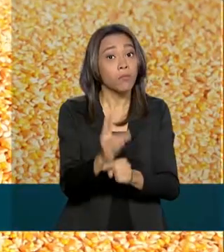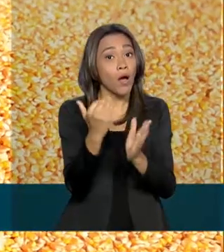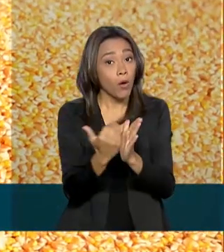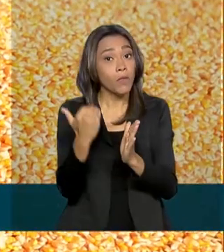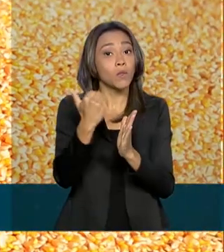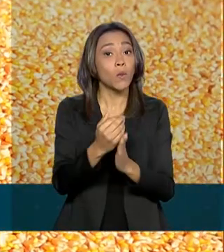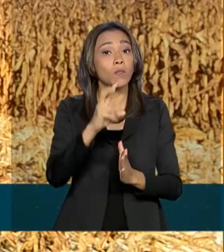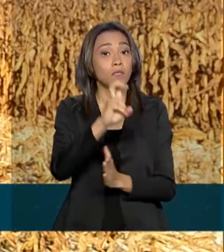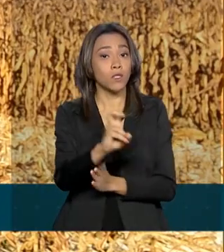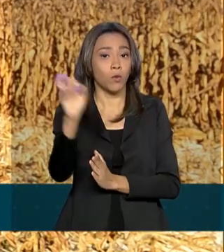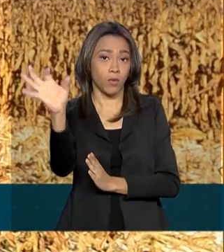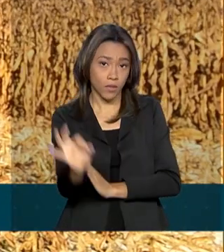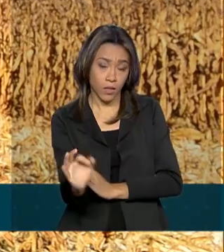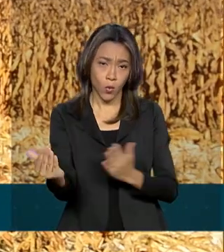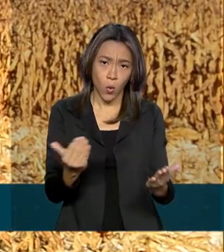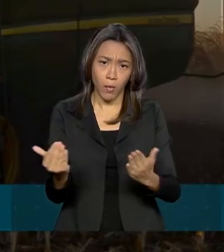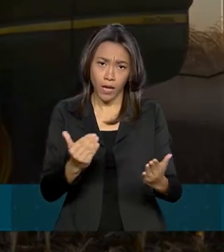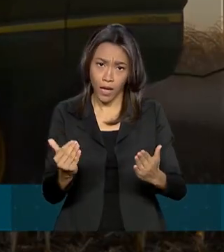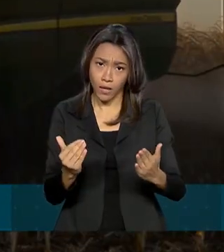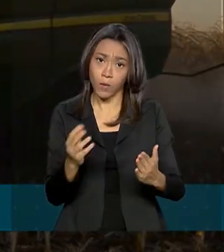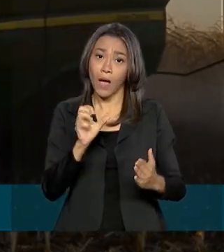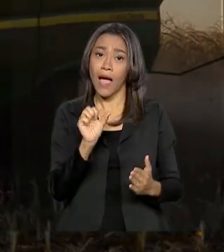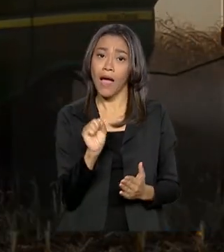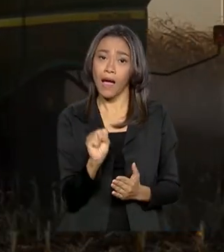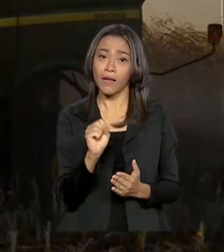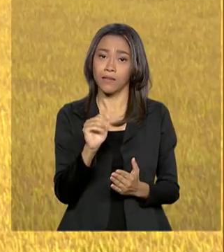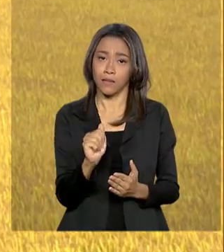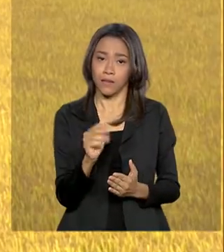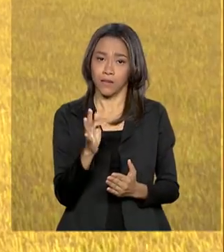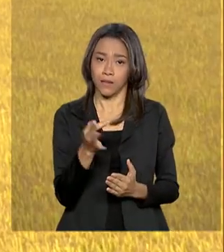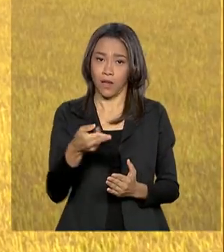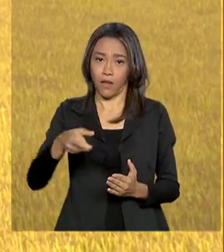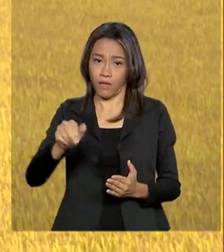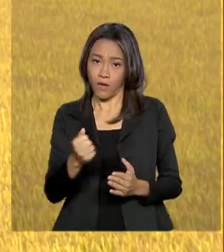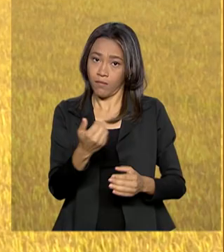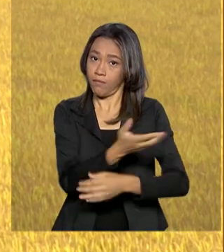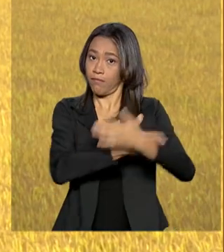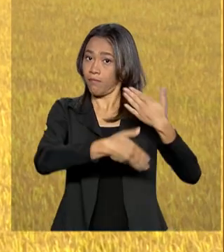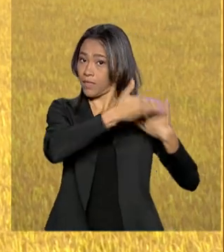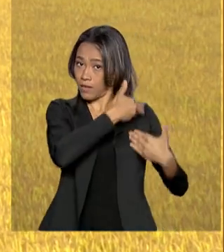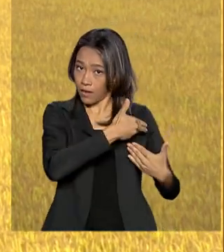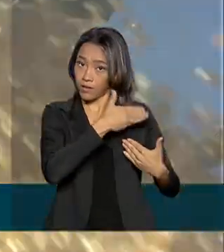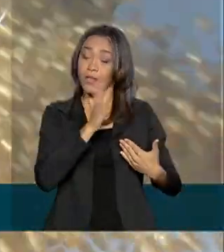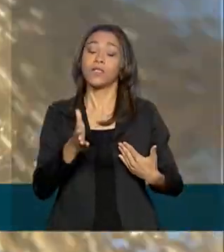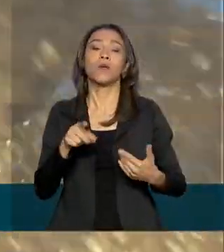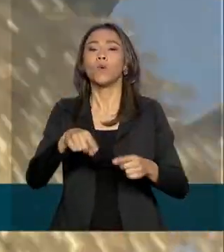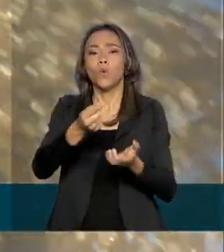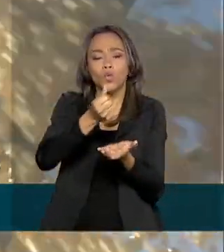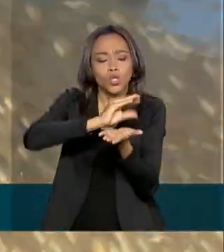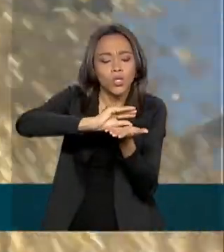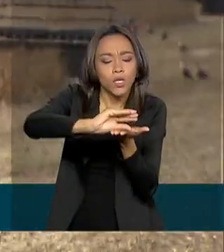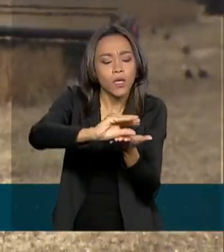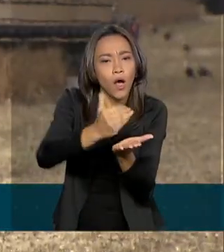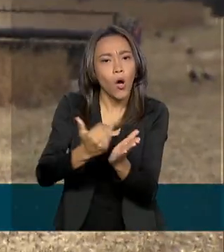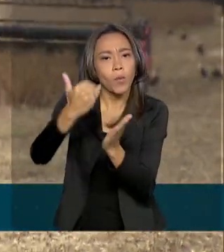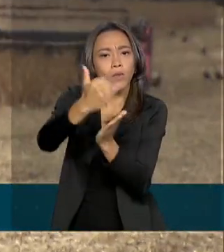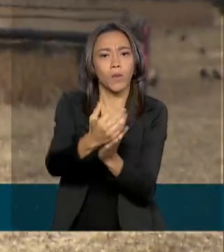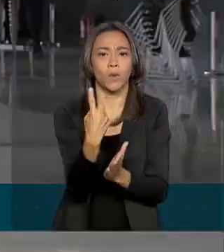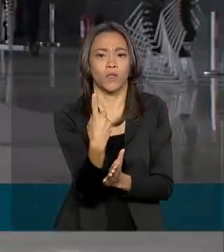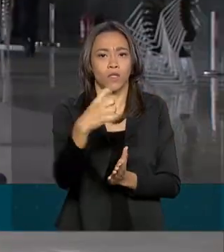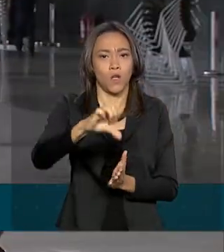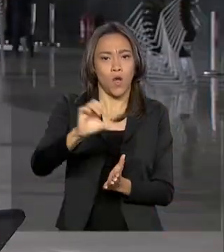% em relação à safra passada. Já as contratações para investimento aumentaram 19%,